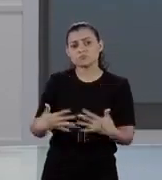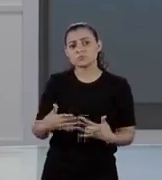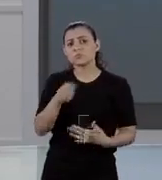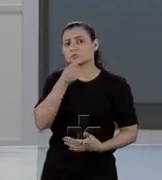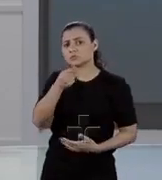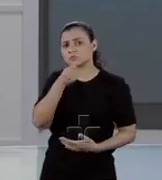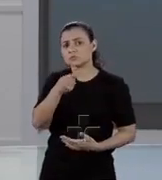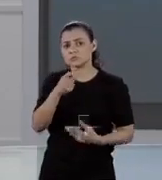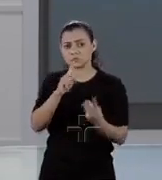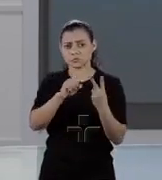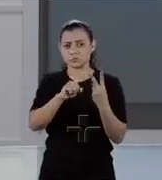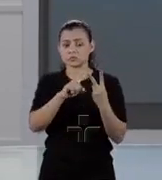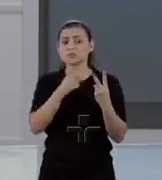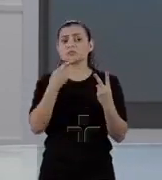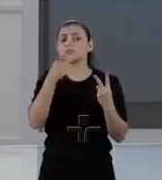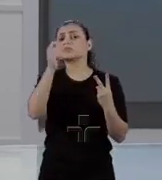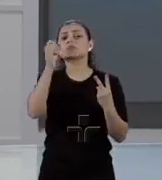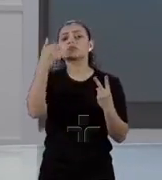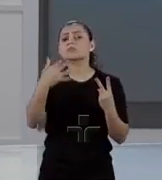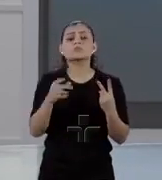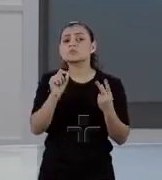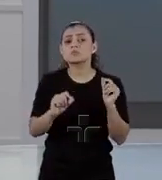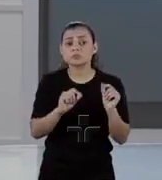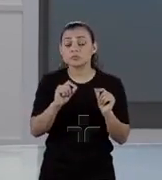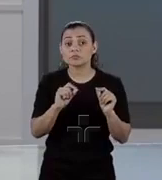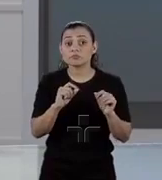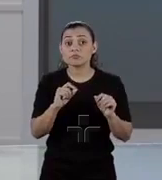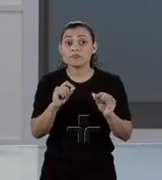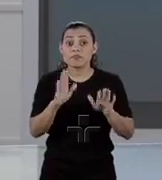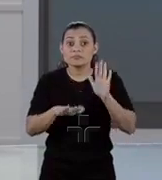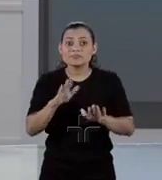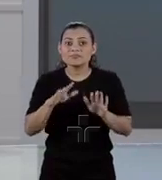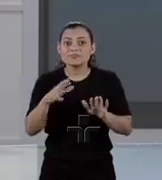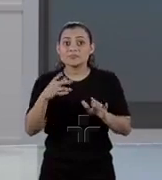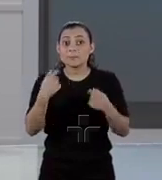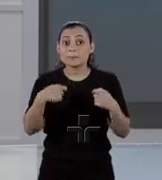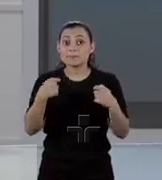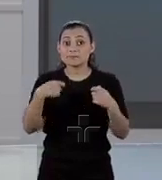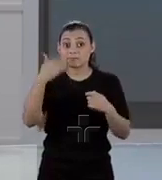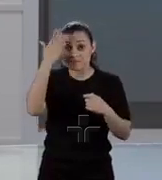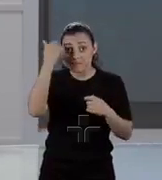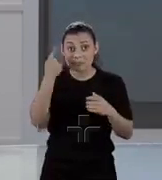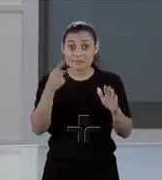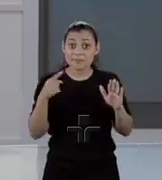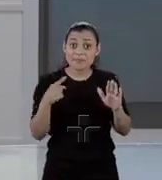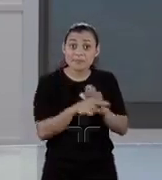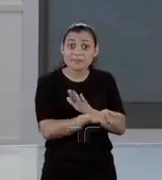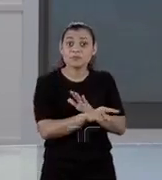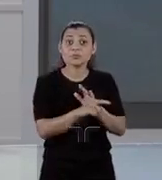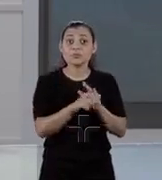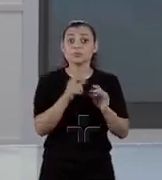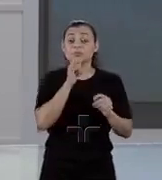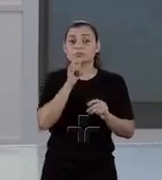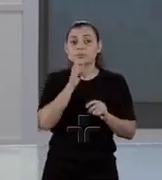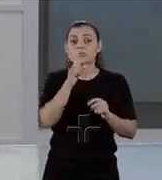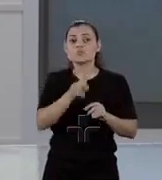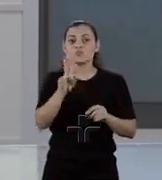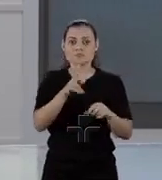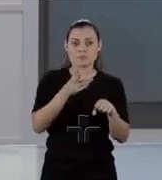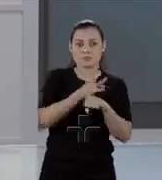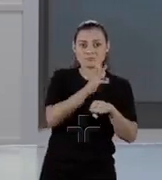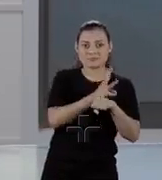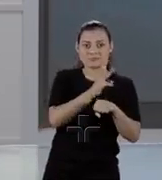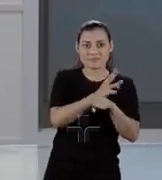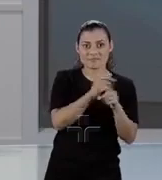entrevistado, o segundo, né? Que é essa ideia de que você deve ser poliglota dentro da própria língua. É muito inteligente e